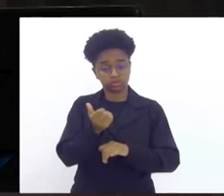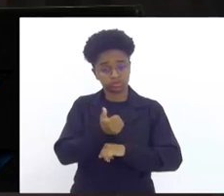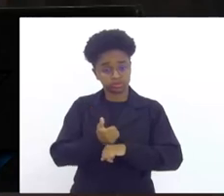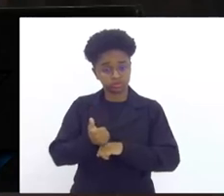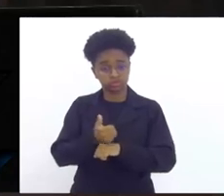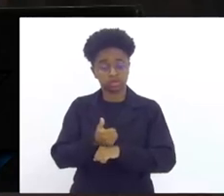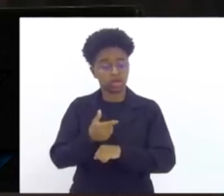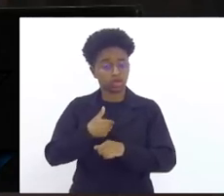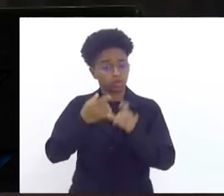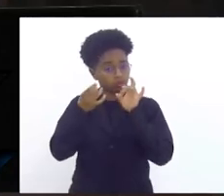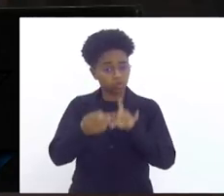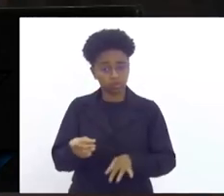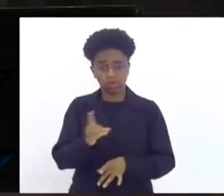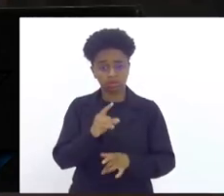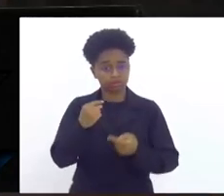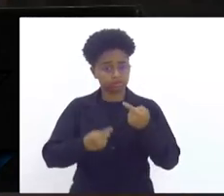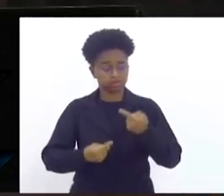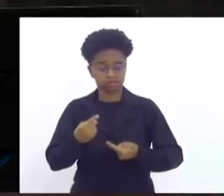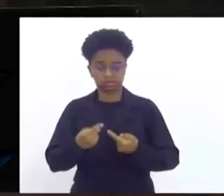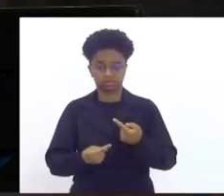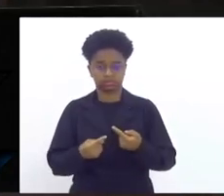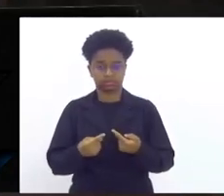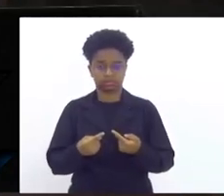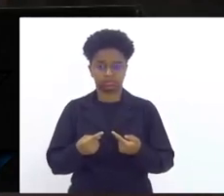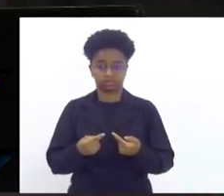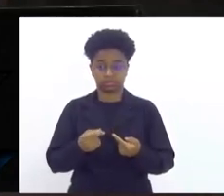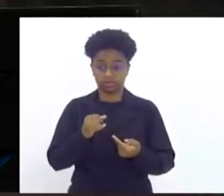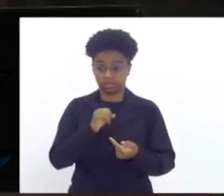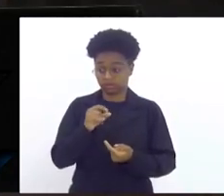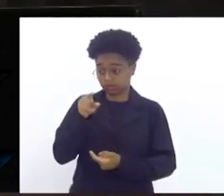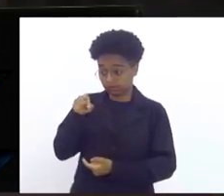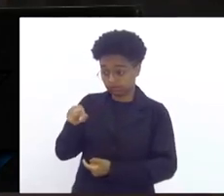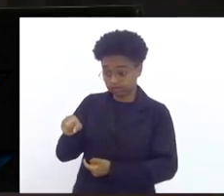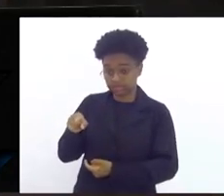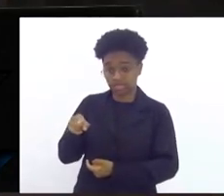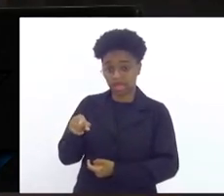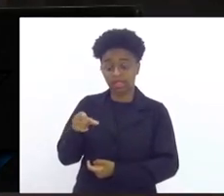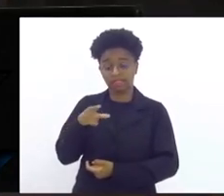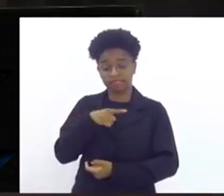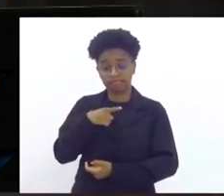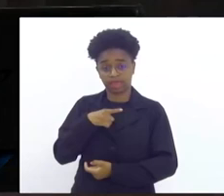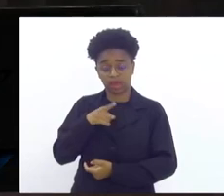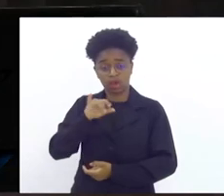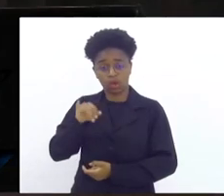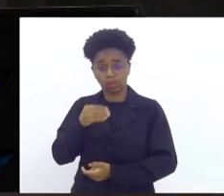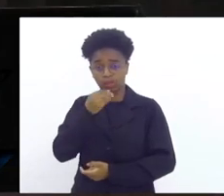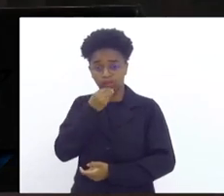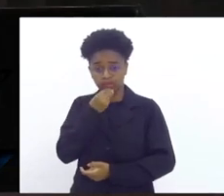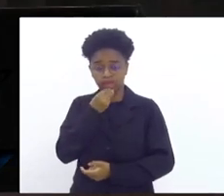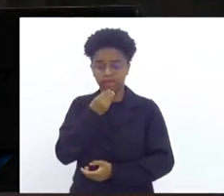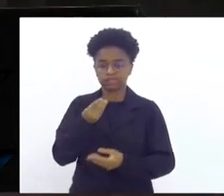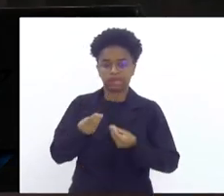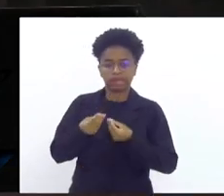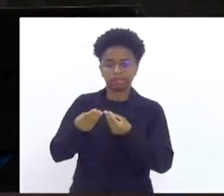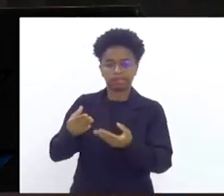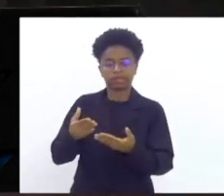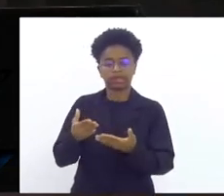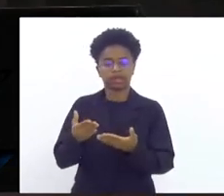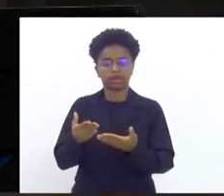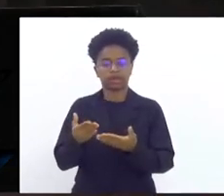abandonarei esse embate se chegar na vossa excelência uma oferta de meia dúzia de carguinhos para que vossa excelência